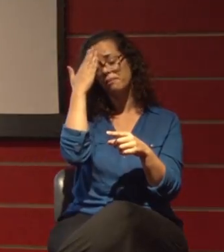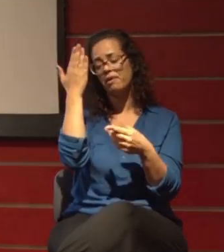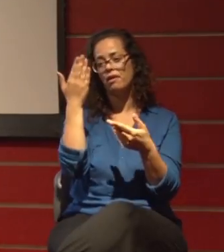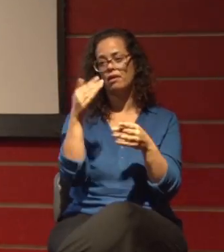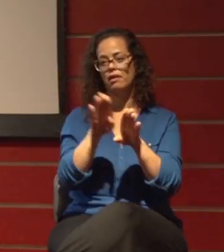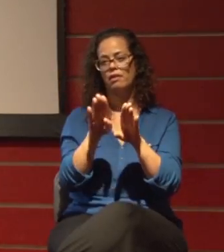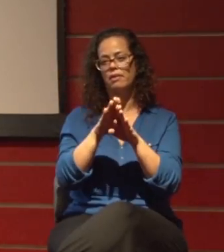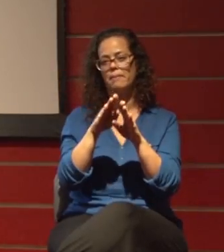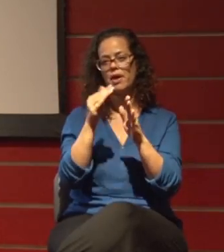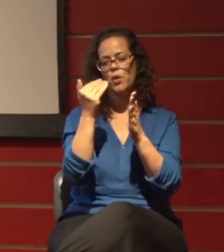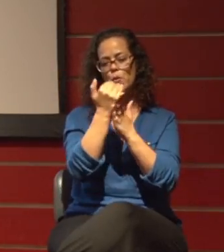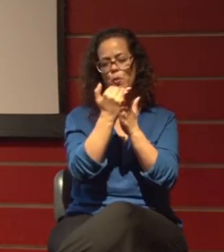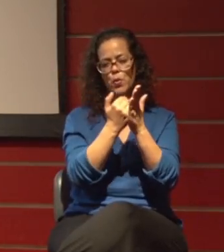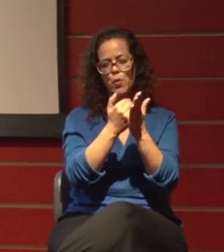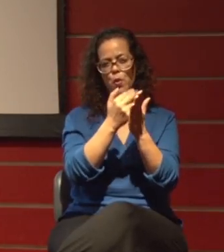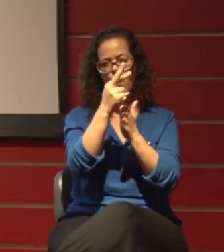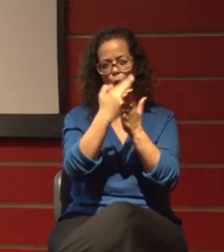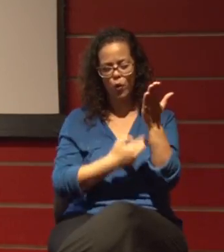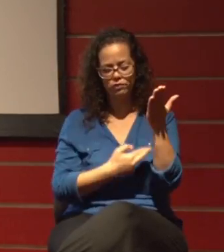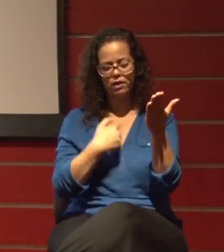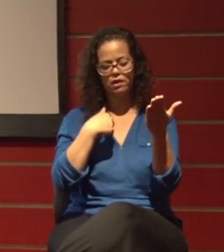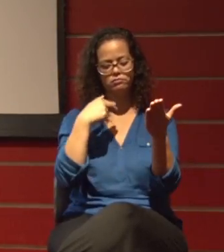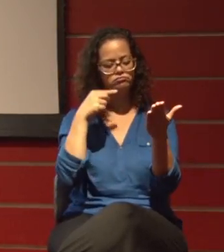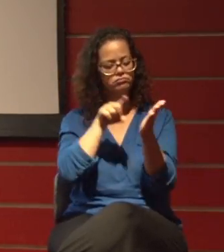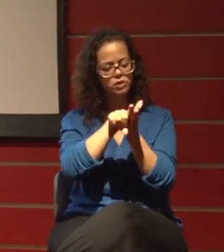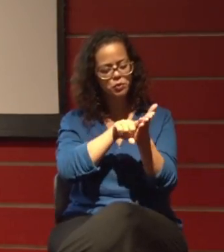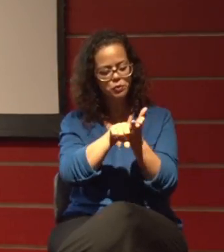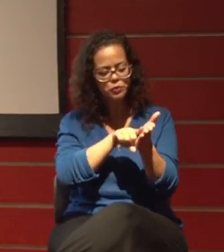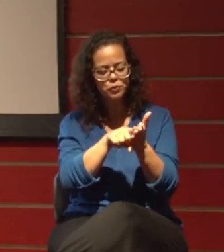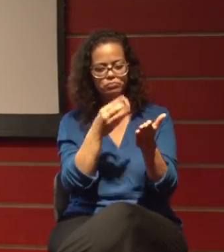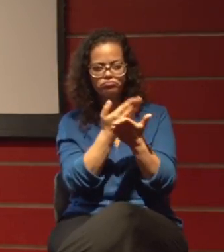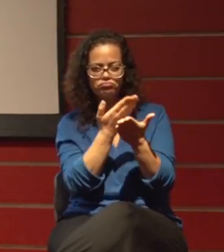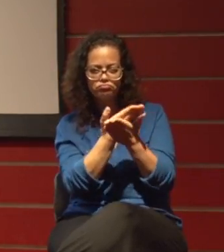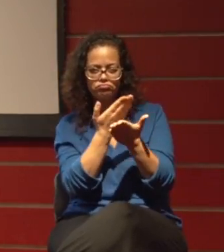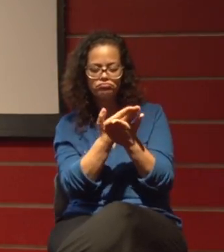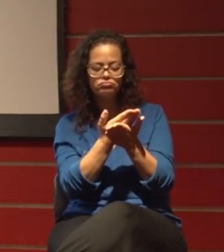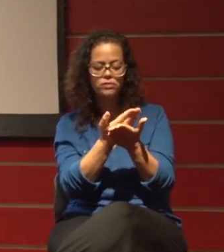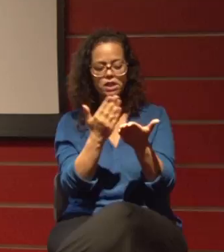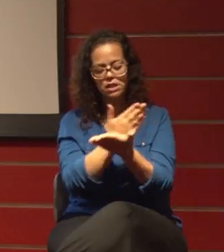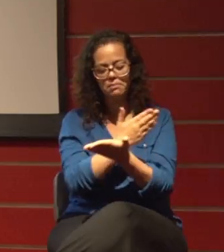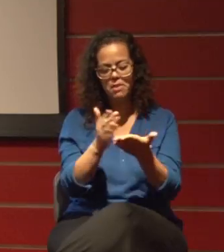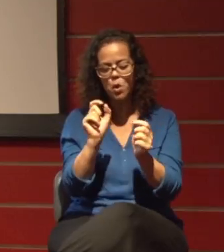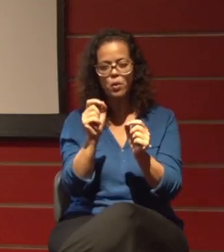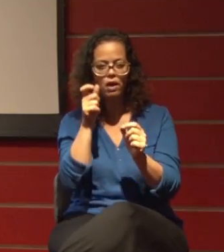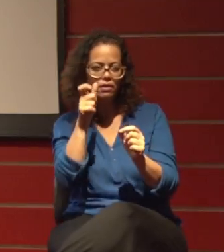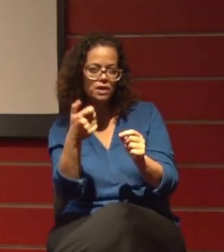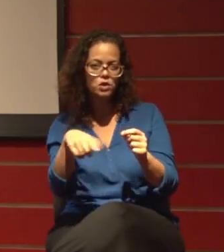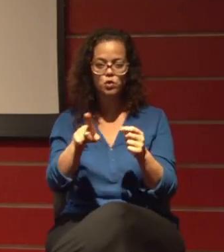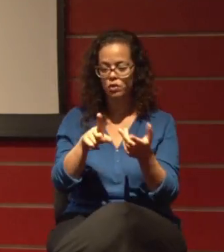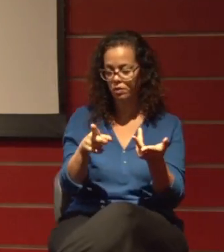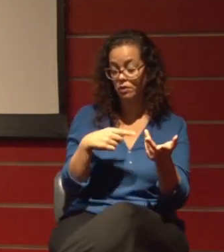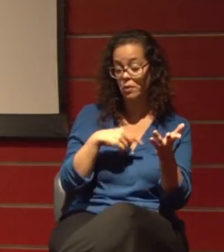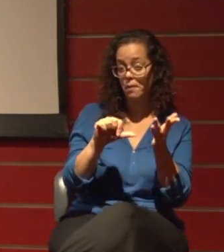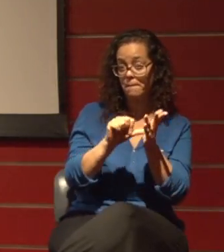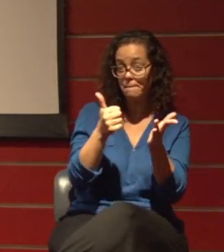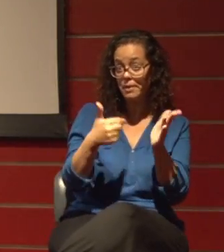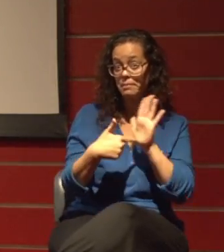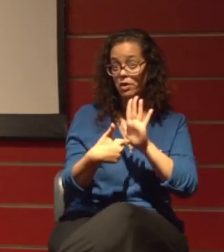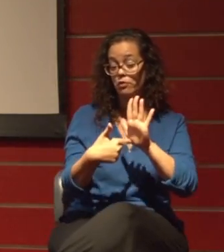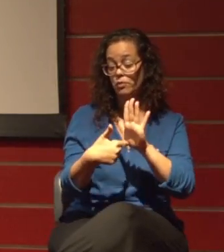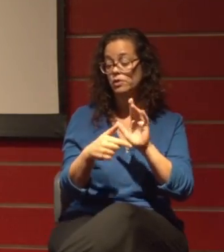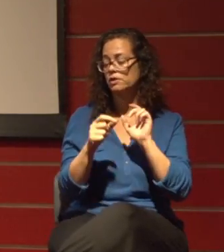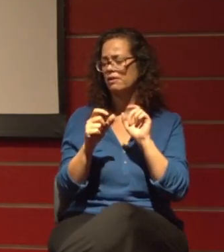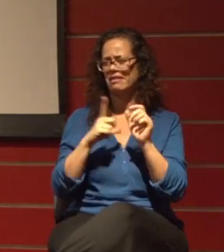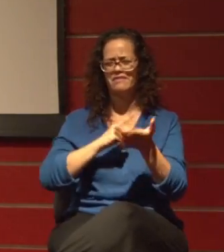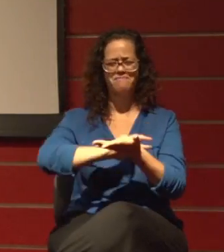o roteiro estudem o filme depois e veja o que que interessa o primeiro deles eu trouxe